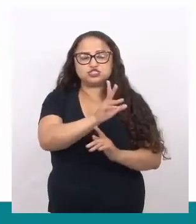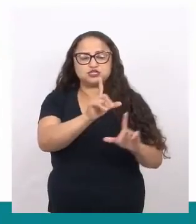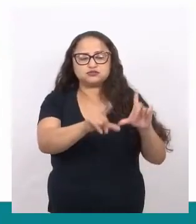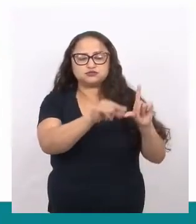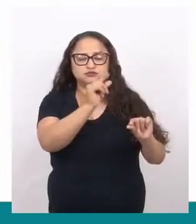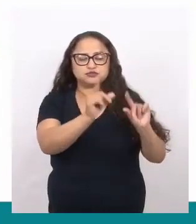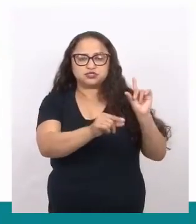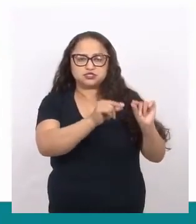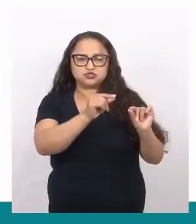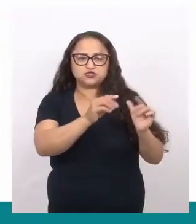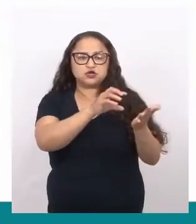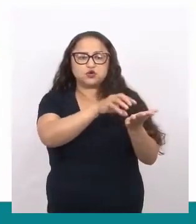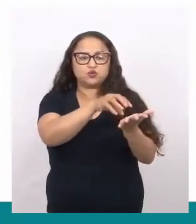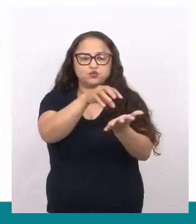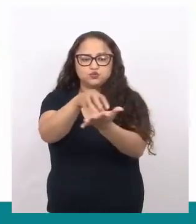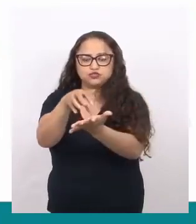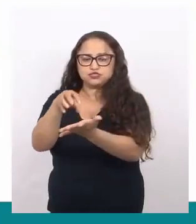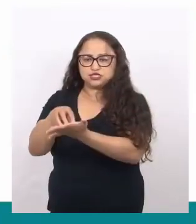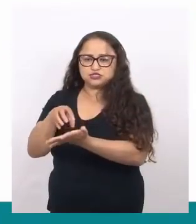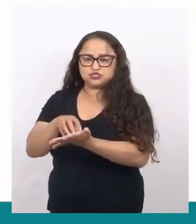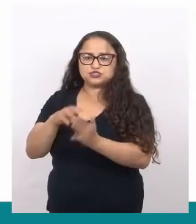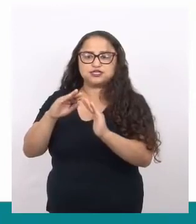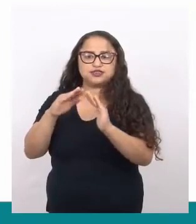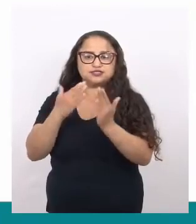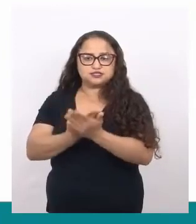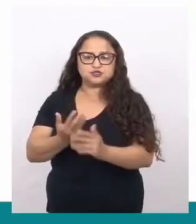selecionando unidade por unidade.